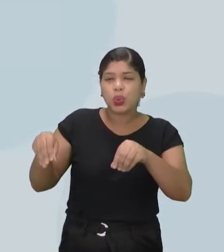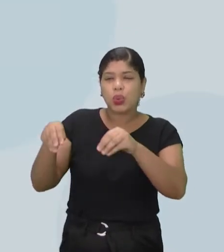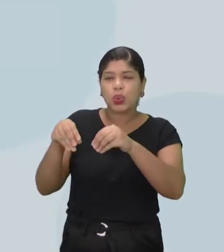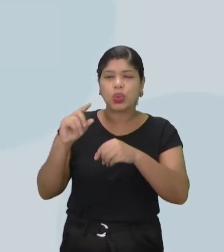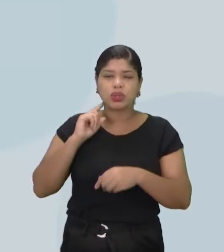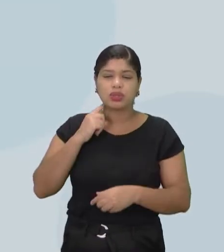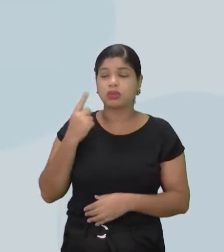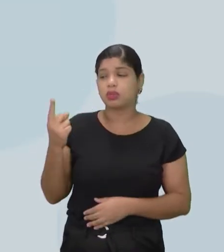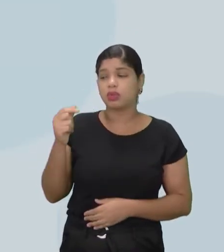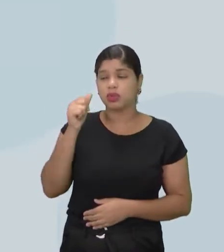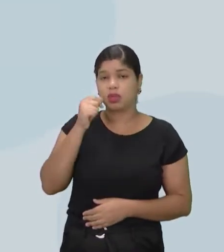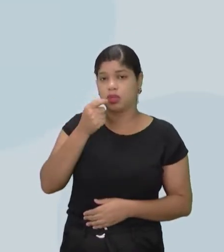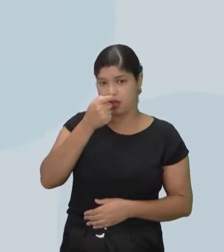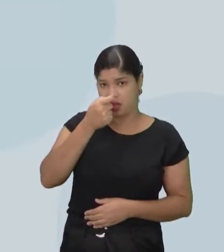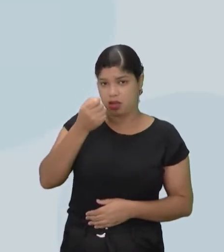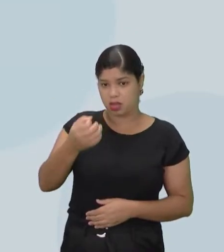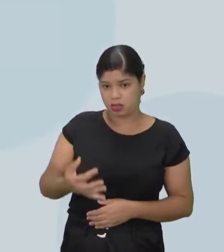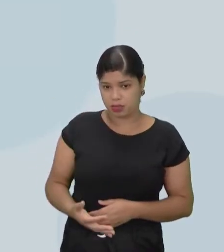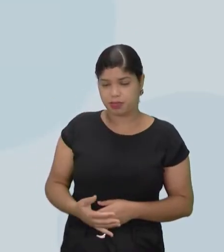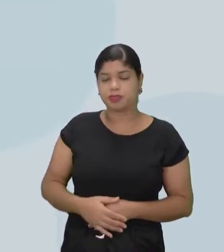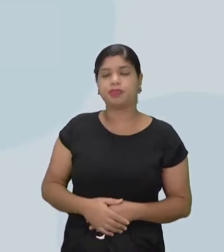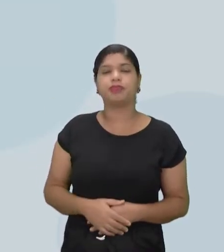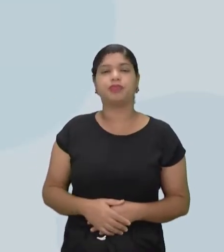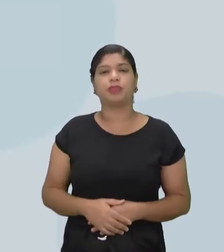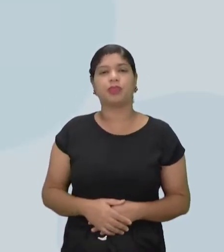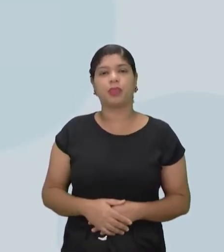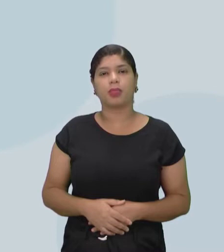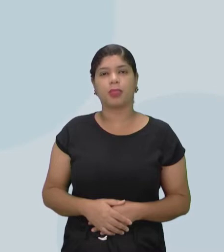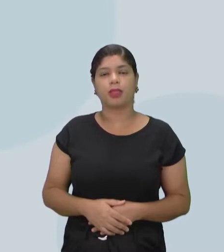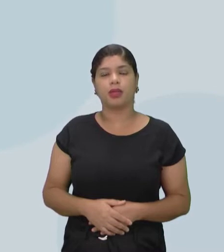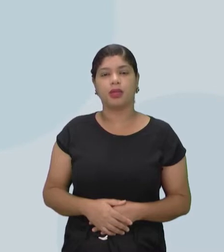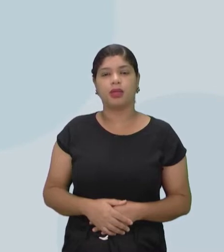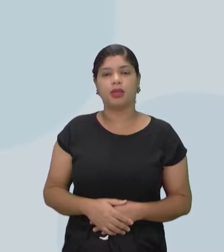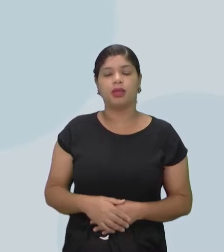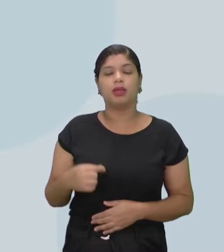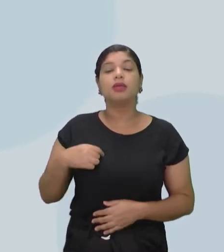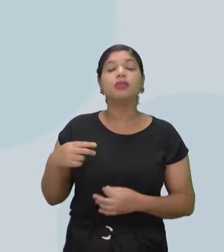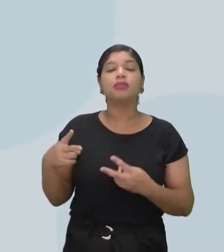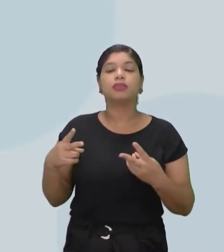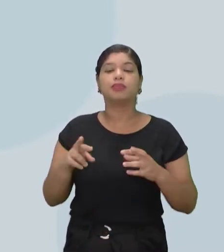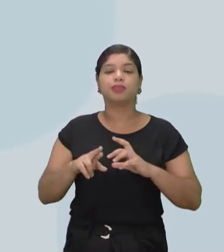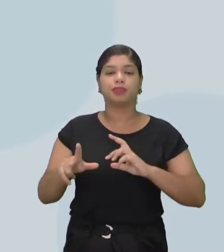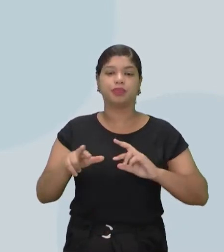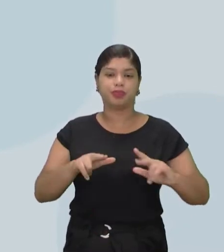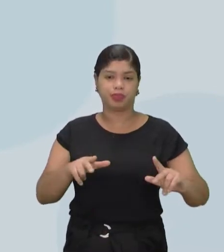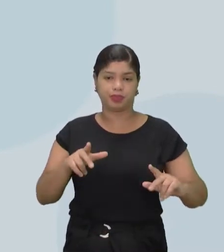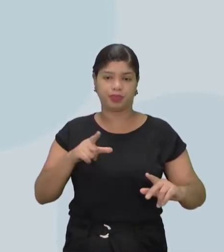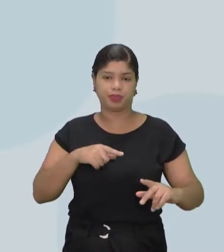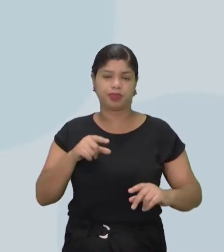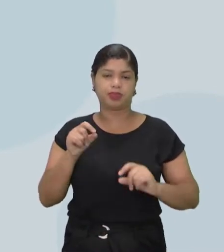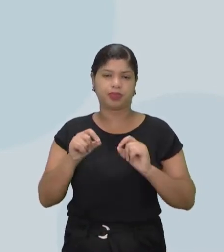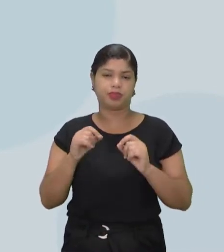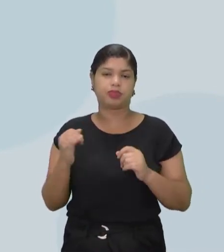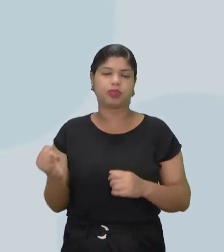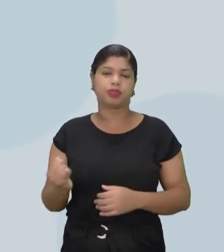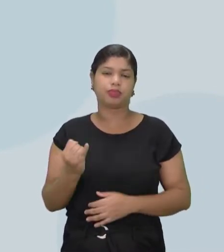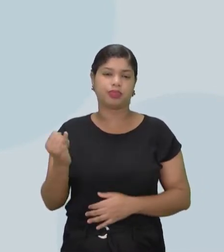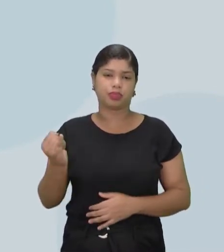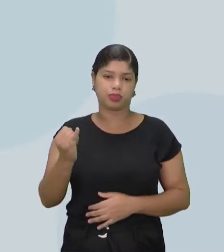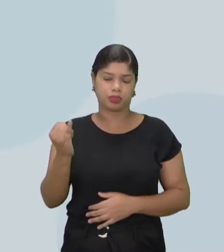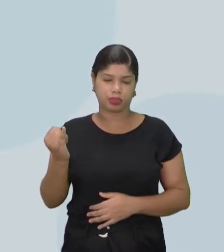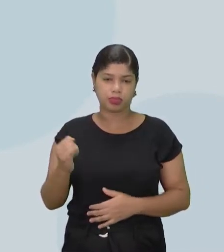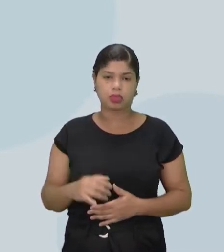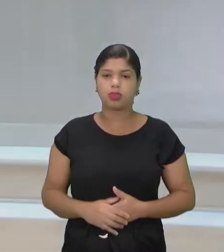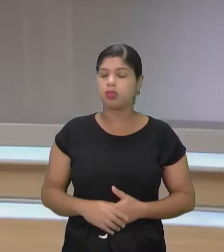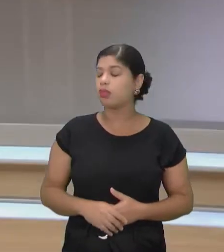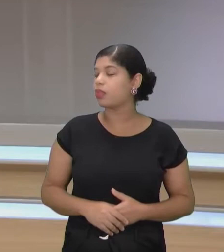Fabi mesma já falou naquele trechinho, que a gente vai ver aí a diferença e a importância, na verdade, desse